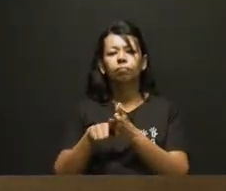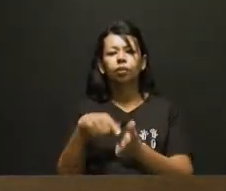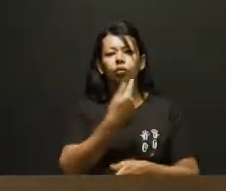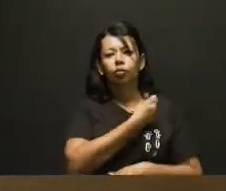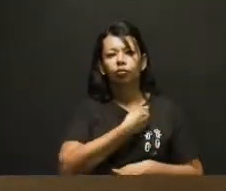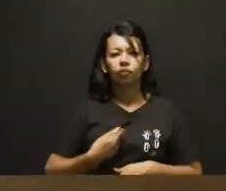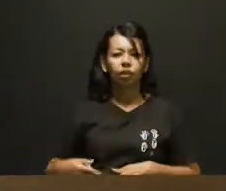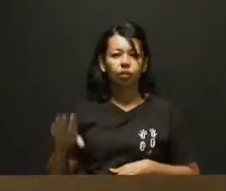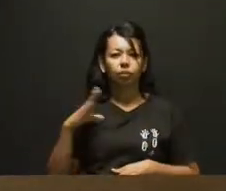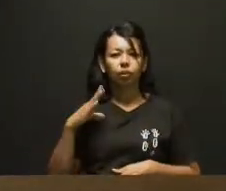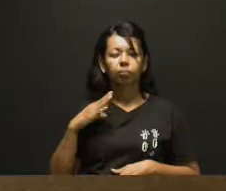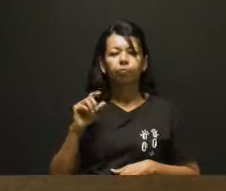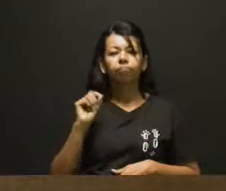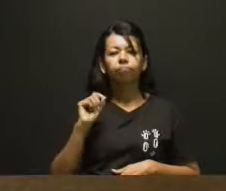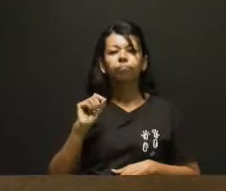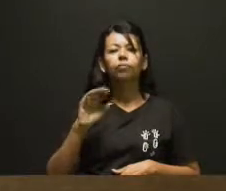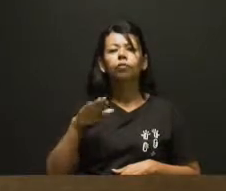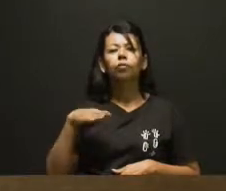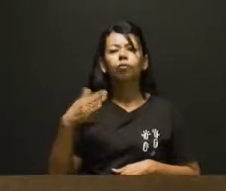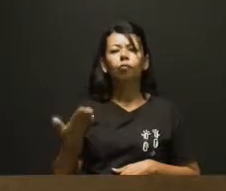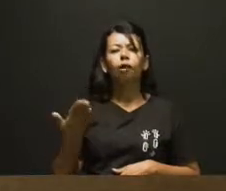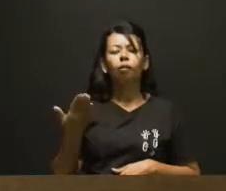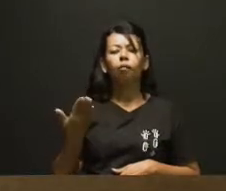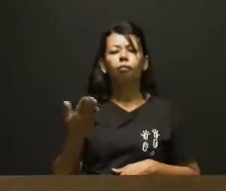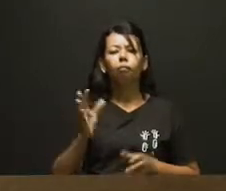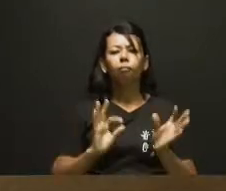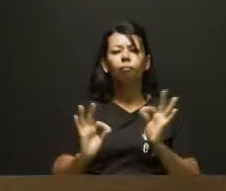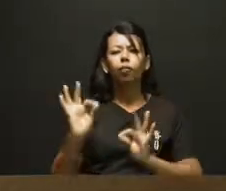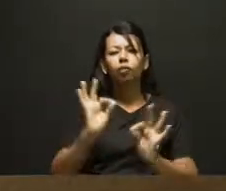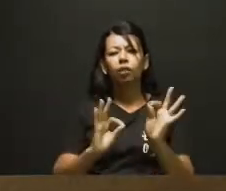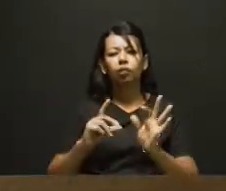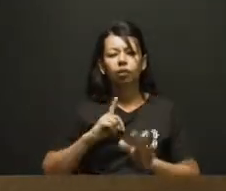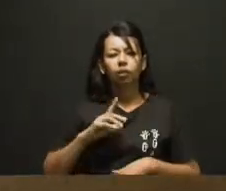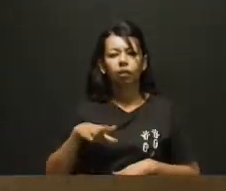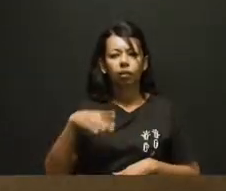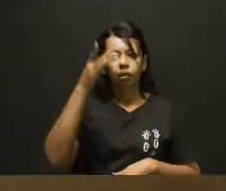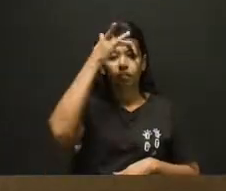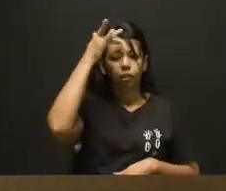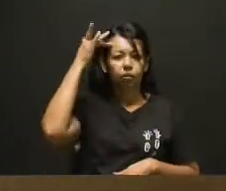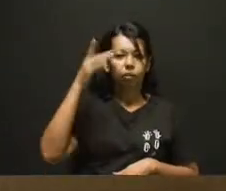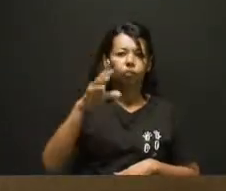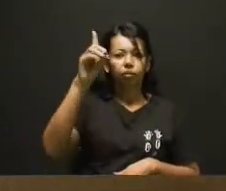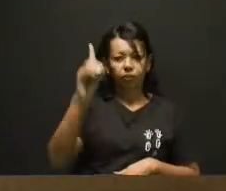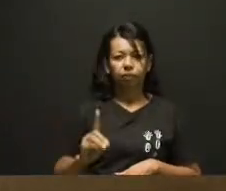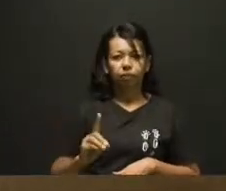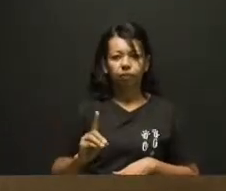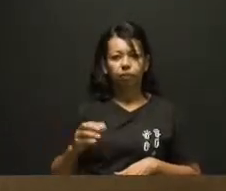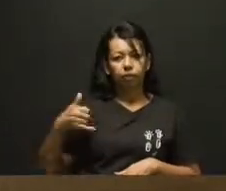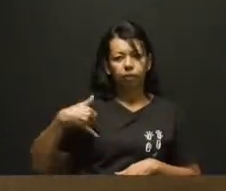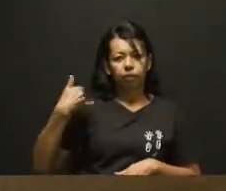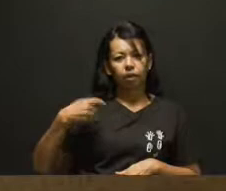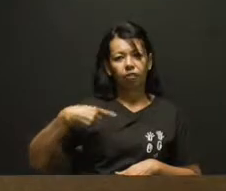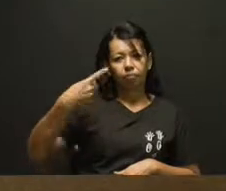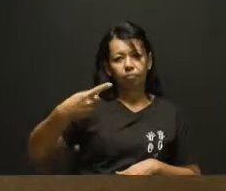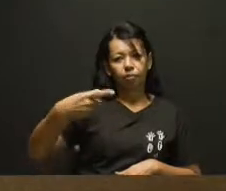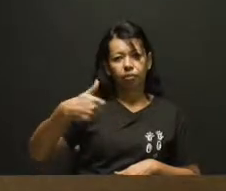ao projeto que tem para a pessoa com deficiência a partir dos seus 18 anos